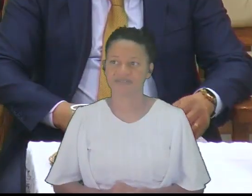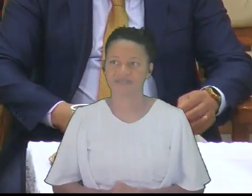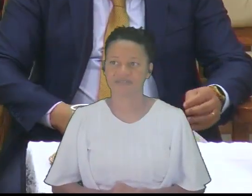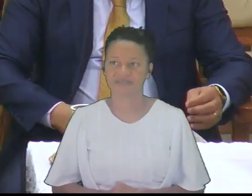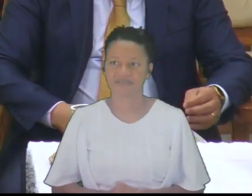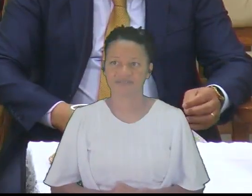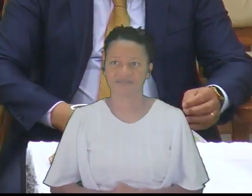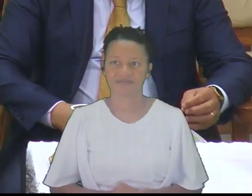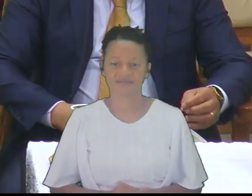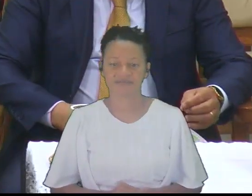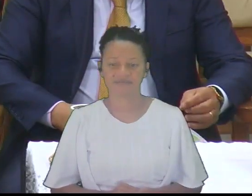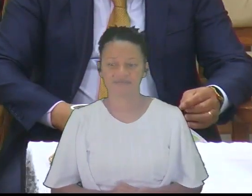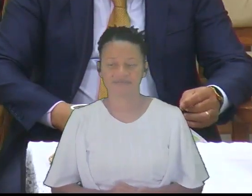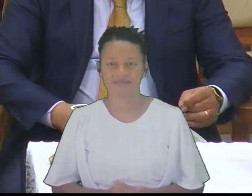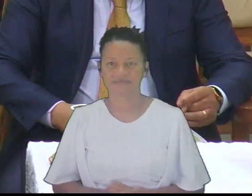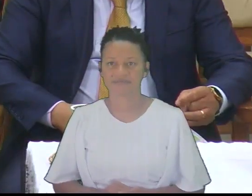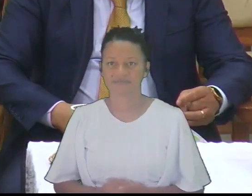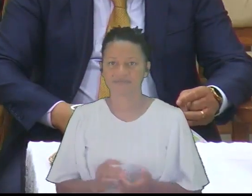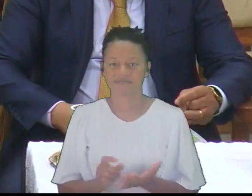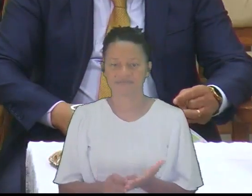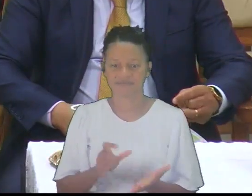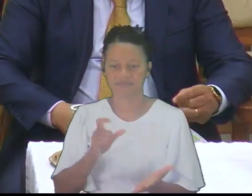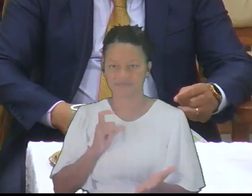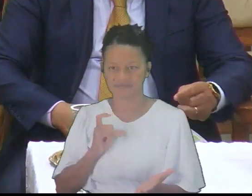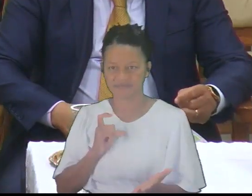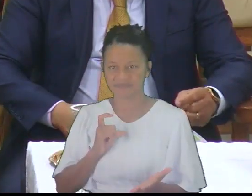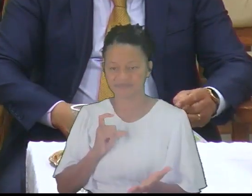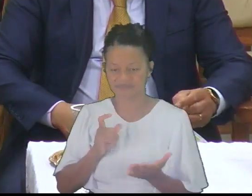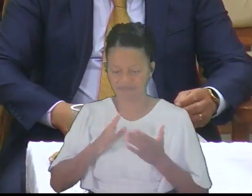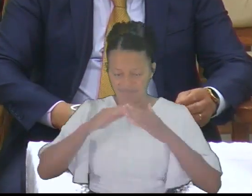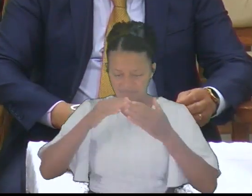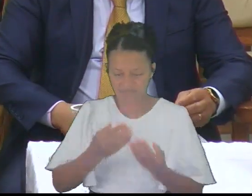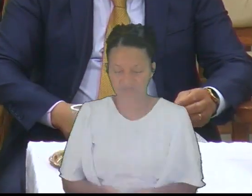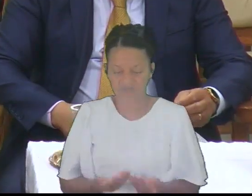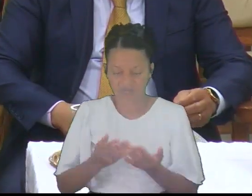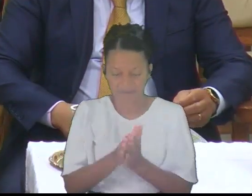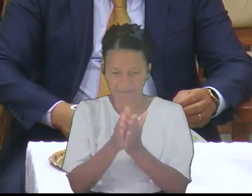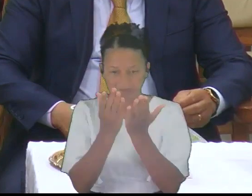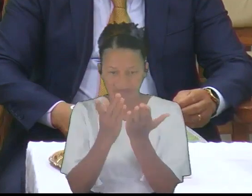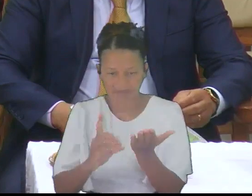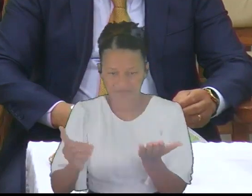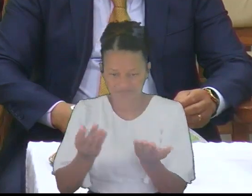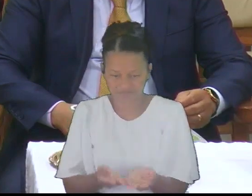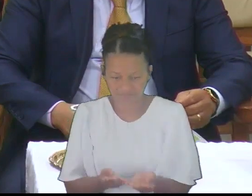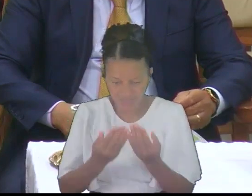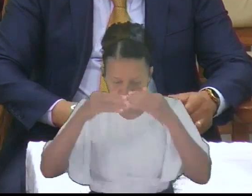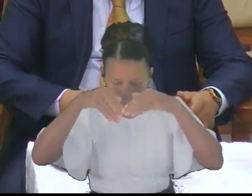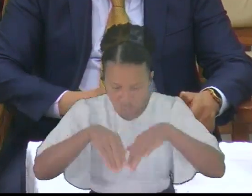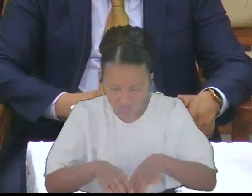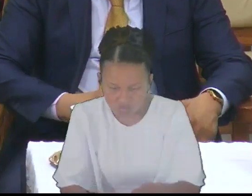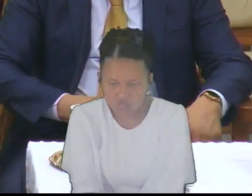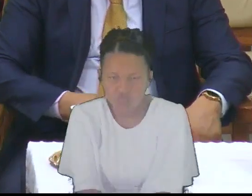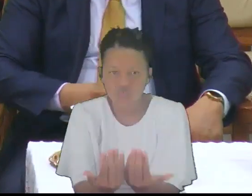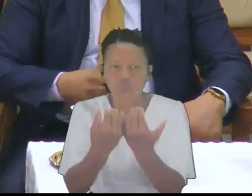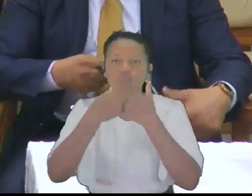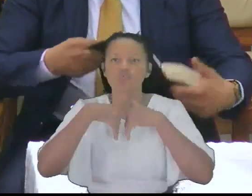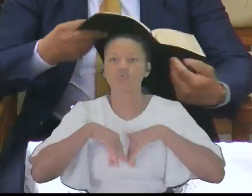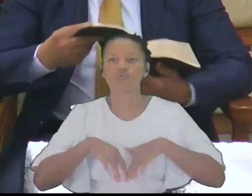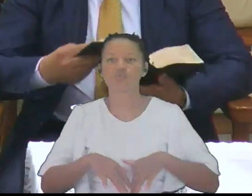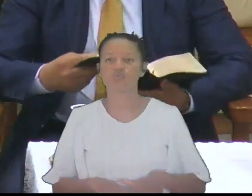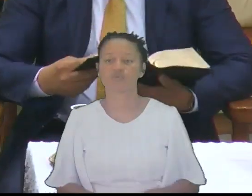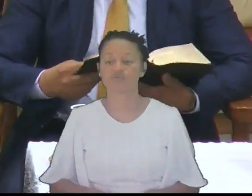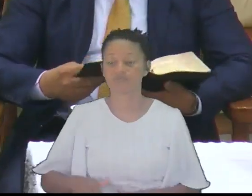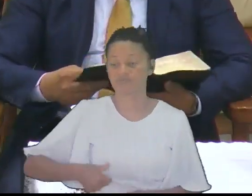que entrar na água da palavra, mergulhar na água da palavra. Esse ano que vai chegar, não espere para o dia 1º